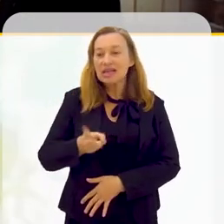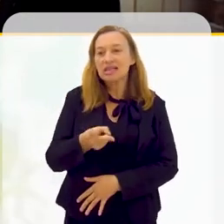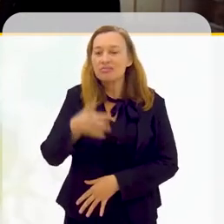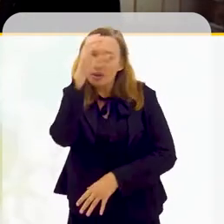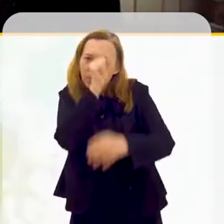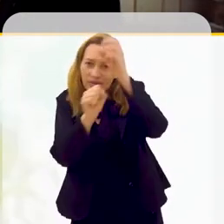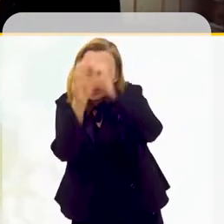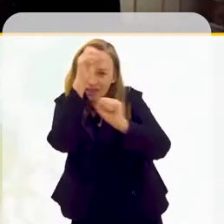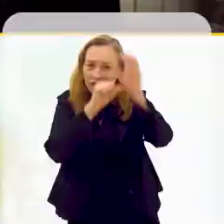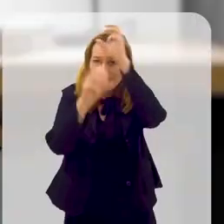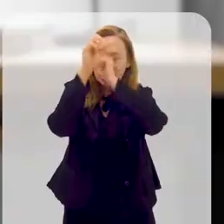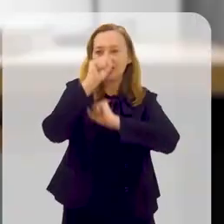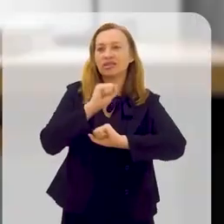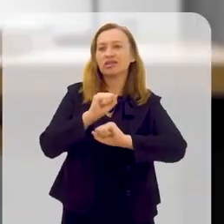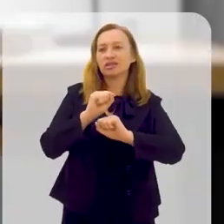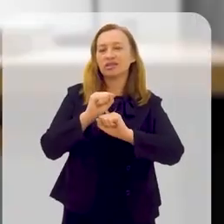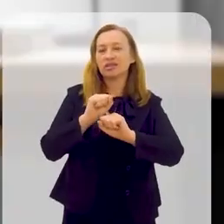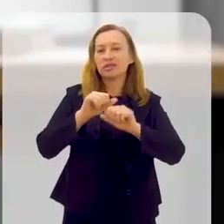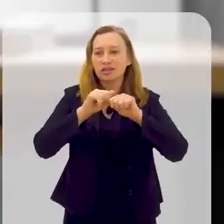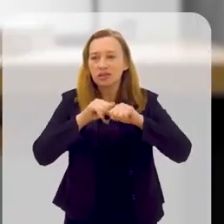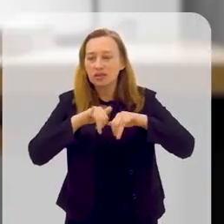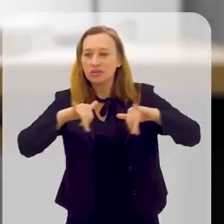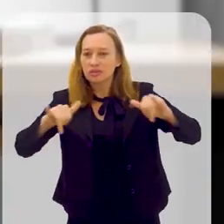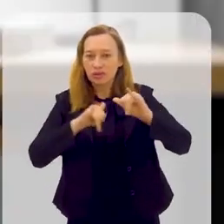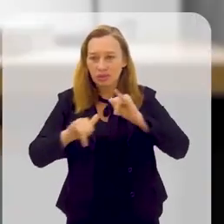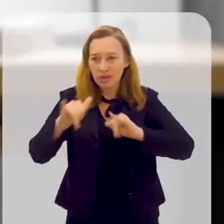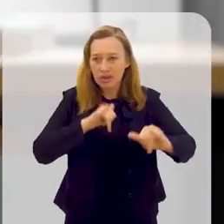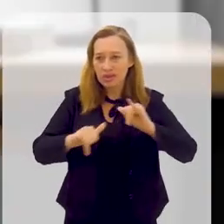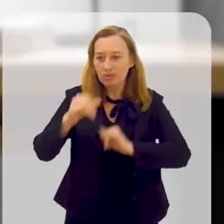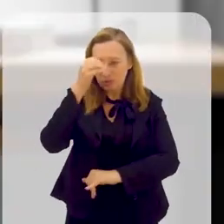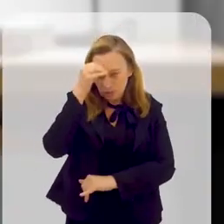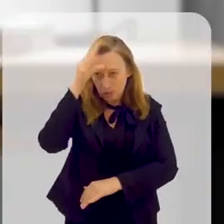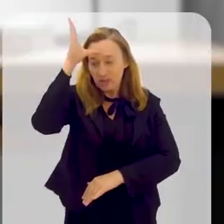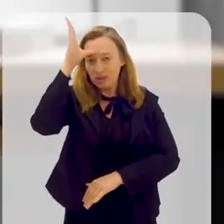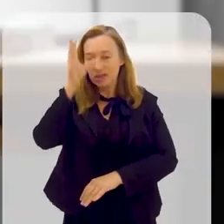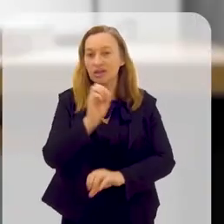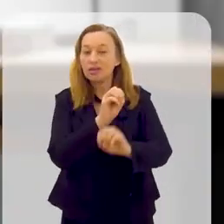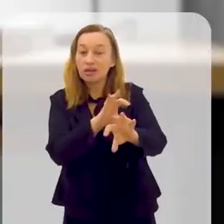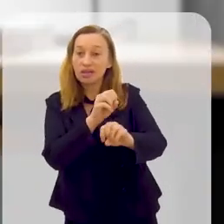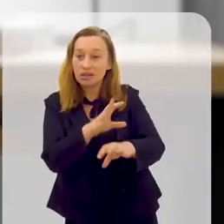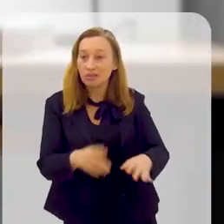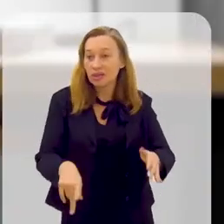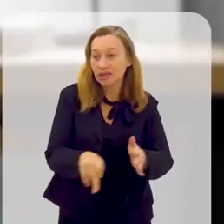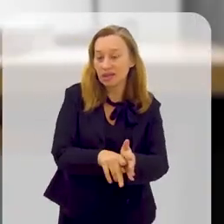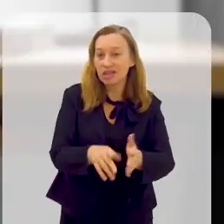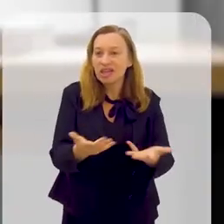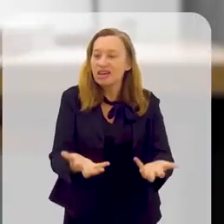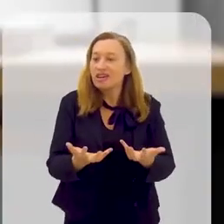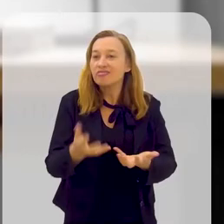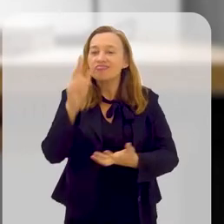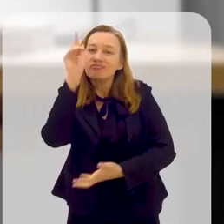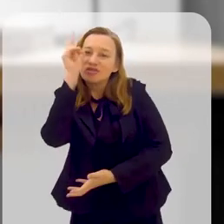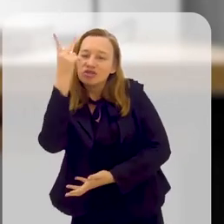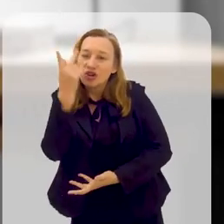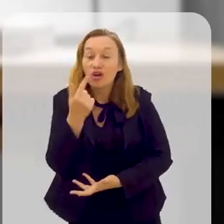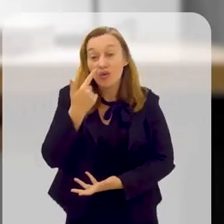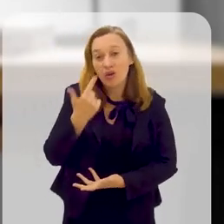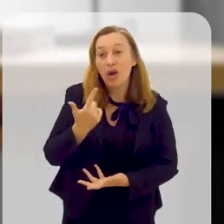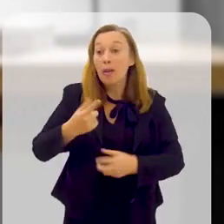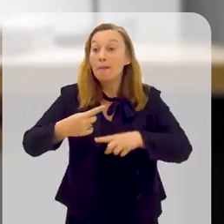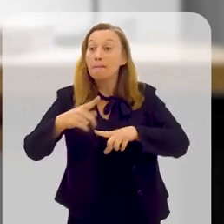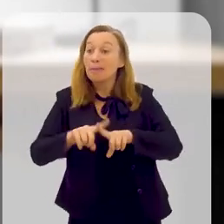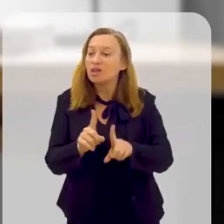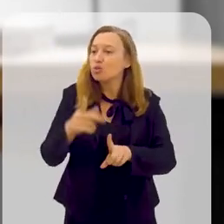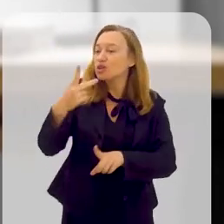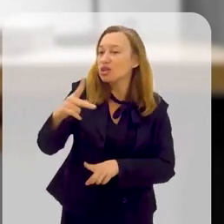ela morre a gente está sempre aprendendo a gente está sempre transmitindo conhecimento e educação vem daí e a gente adora ouvir histórias